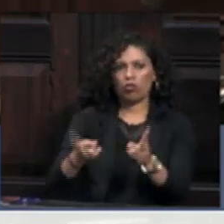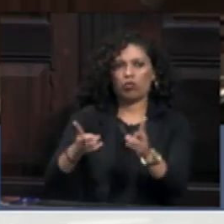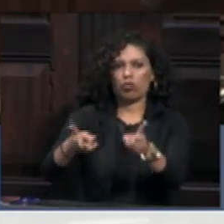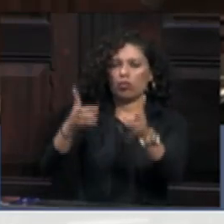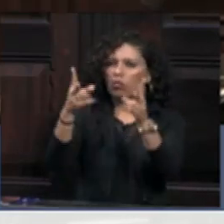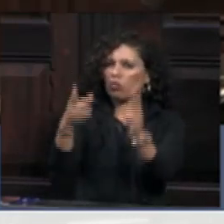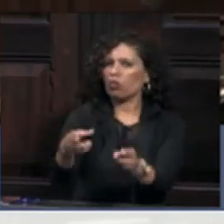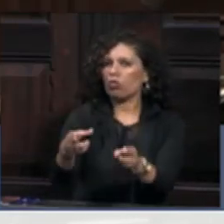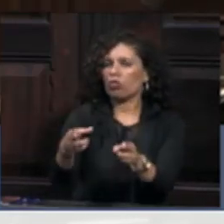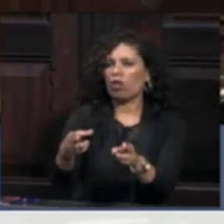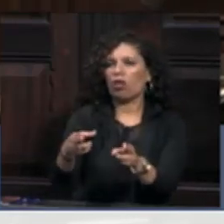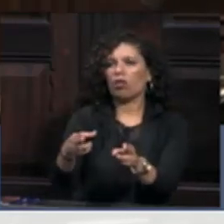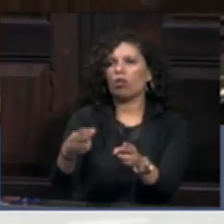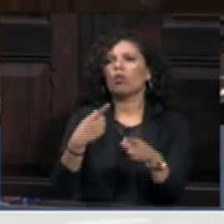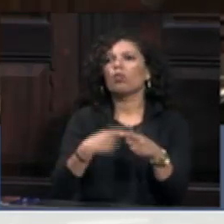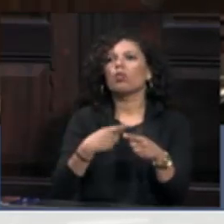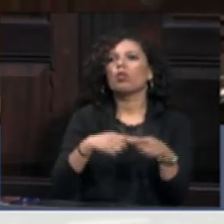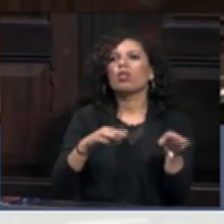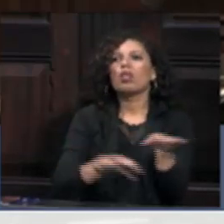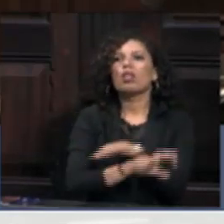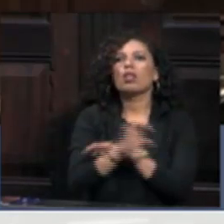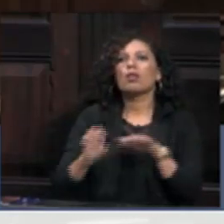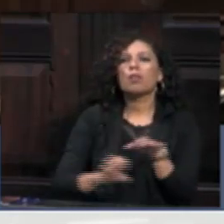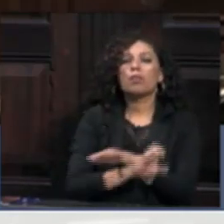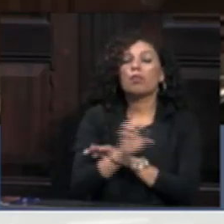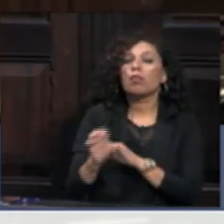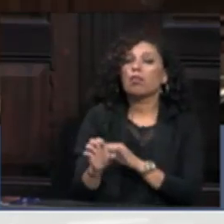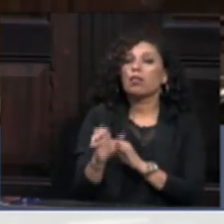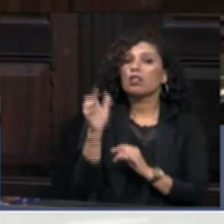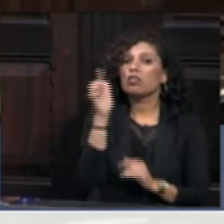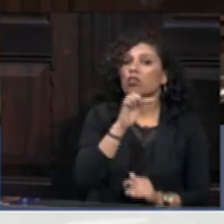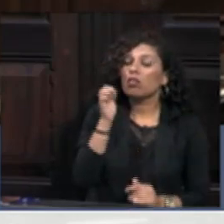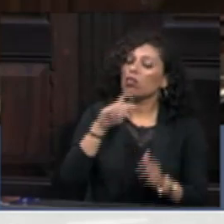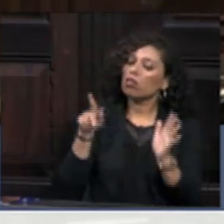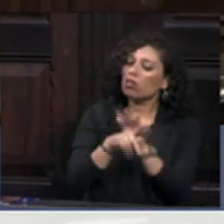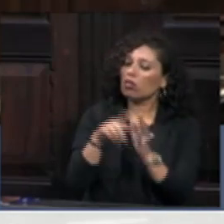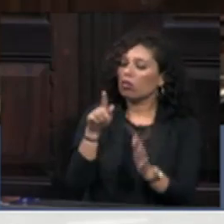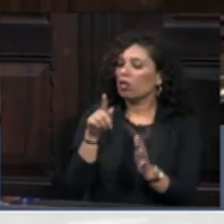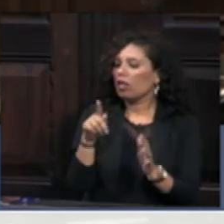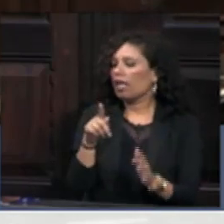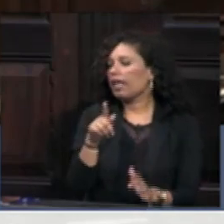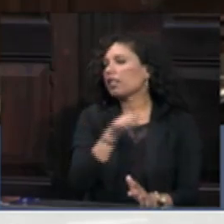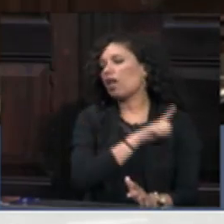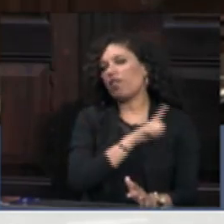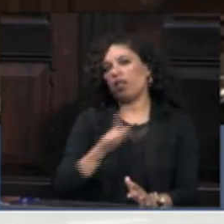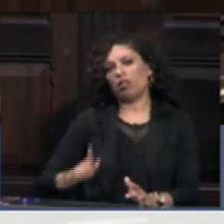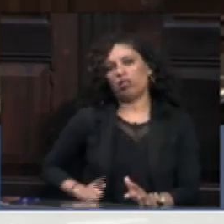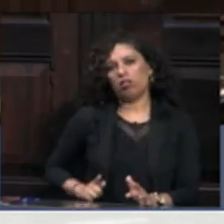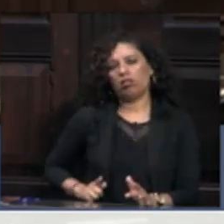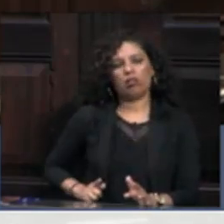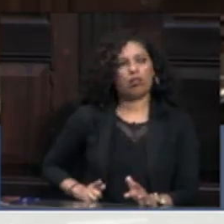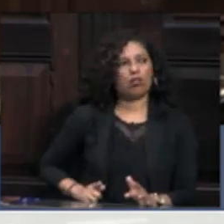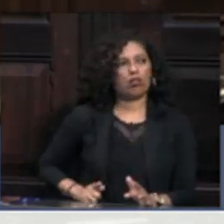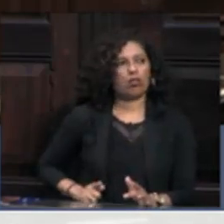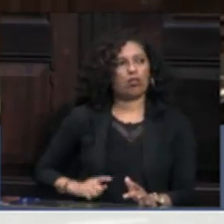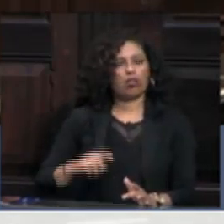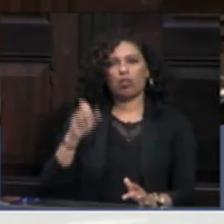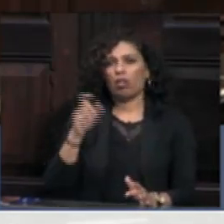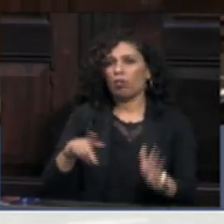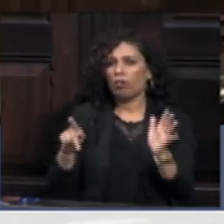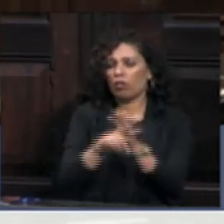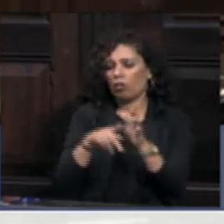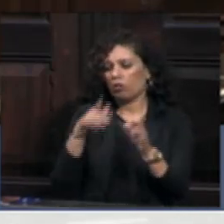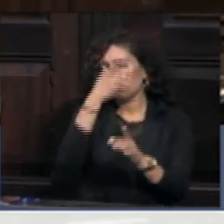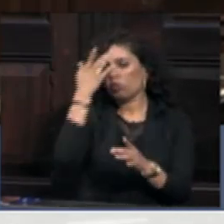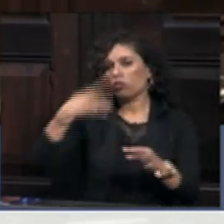porque a empresa é uma empresa pública, é uma empresa do povo, é uma empresa que